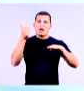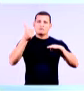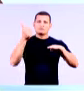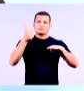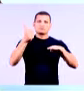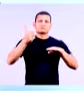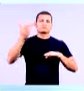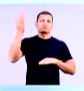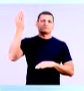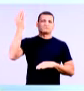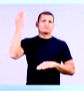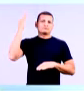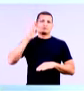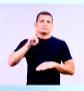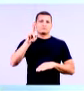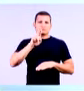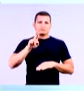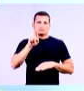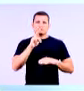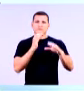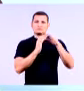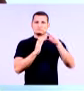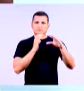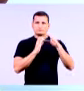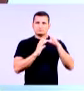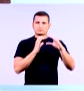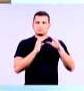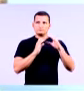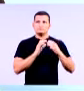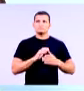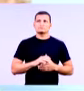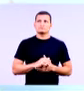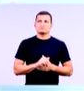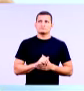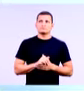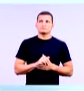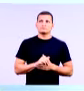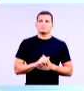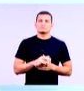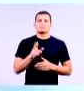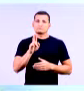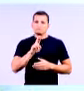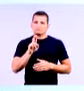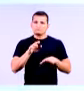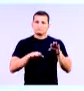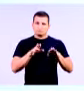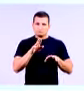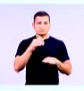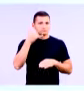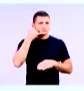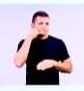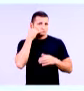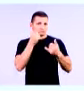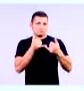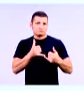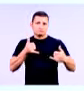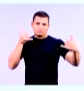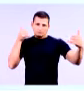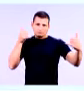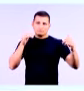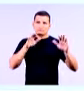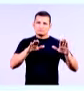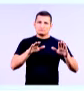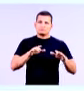utilizados para comunicação. Eles usavam, embora usasse a linha telefônica, era uma